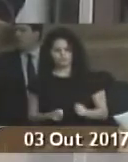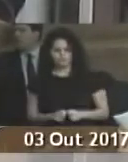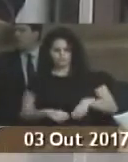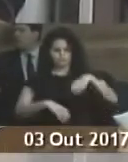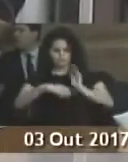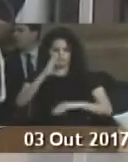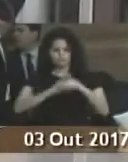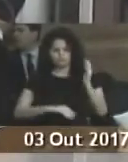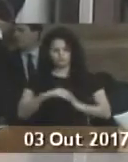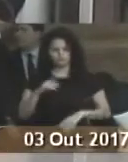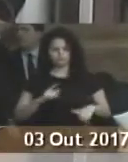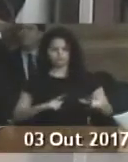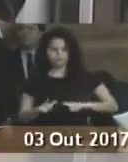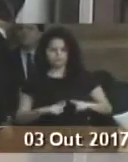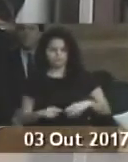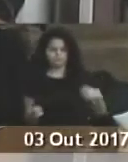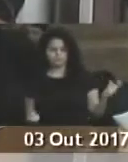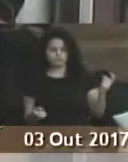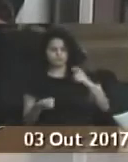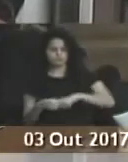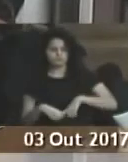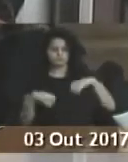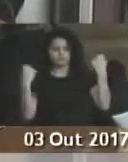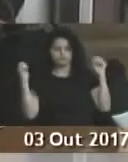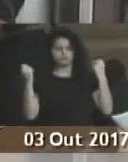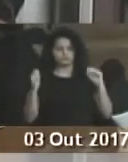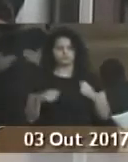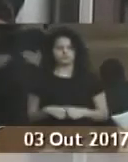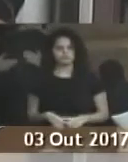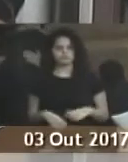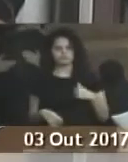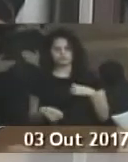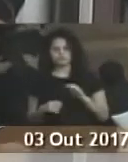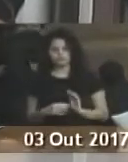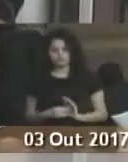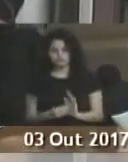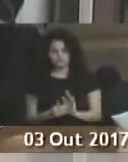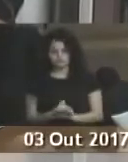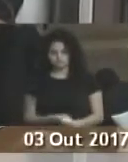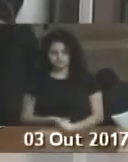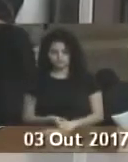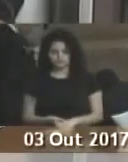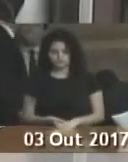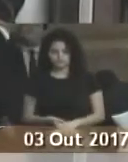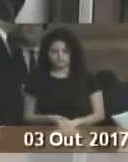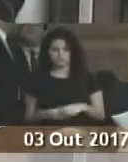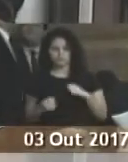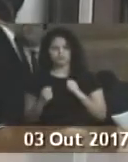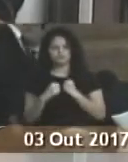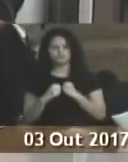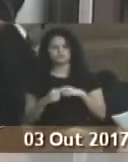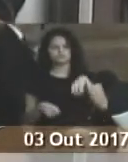desse trabalho dentro do esporte que a gente faz. E que, graças a Deus, nesses 26 anos,